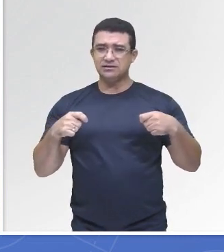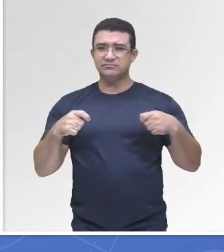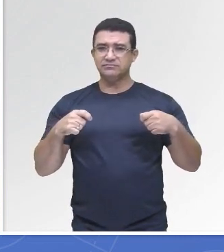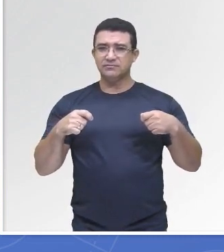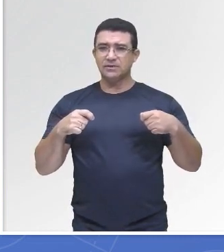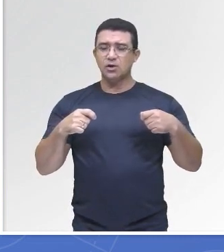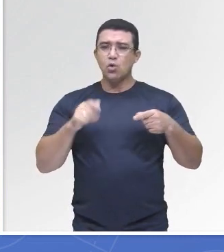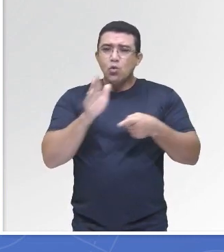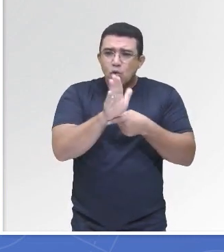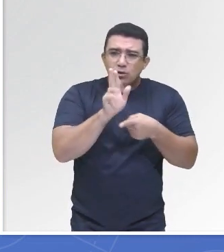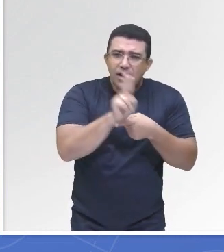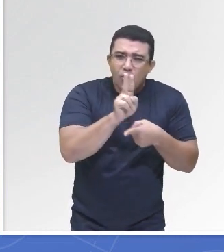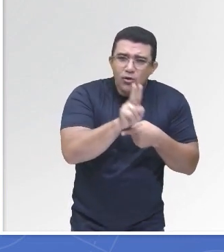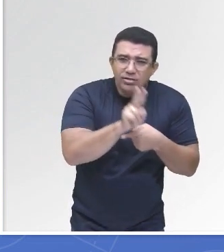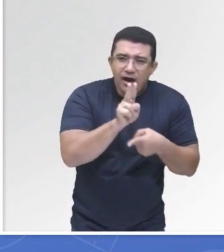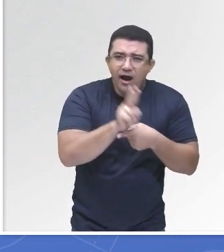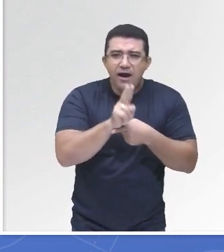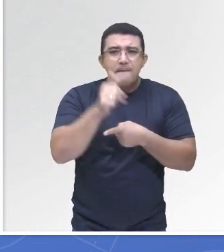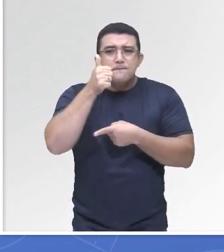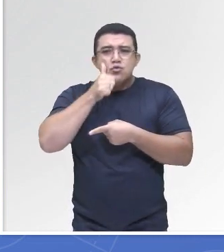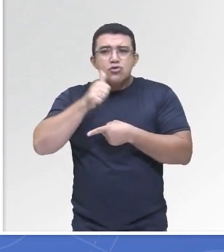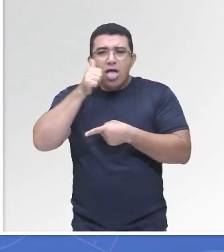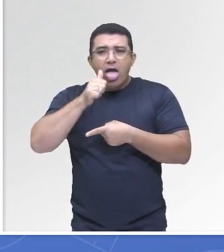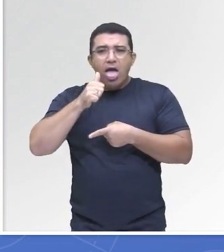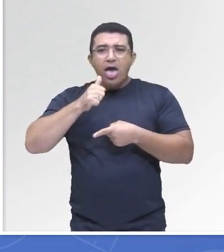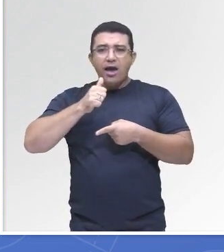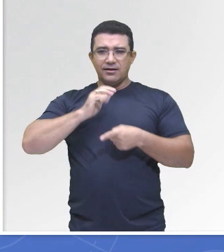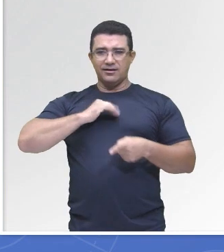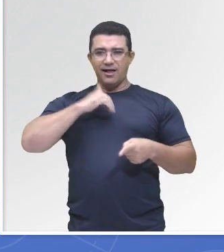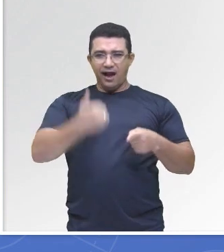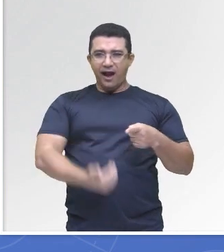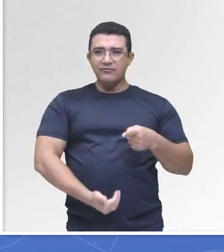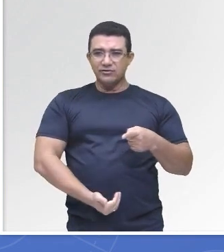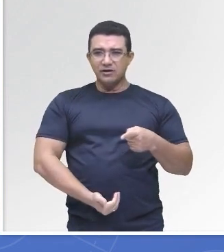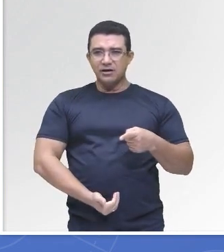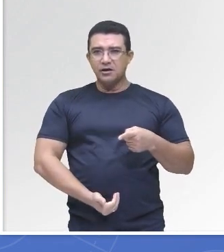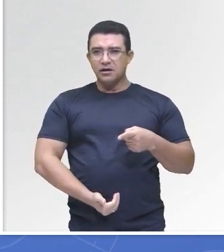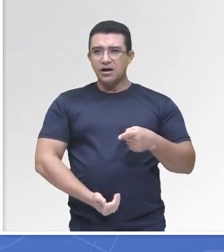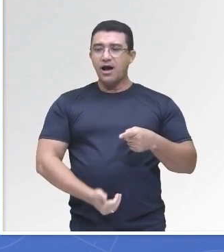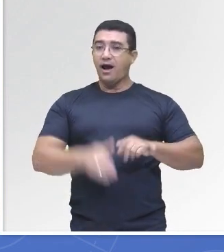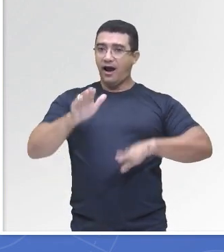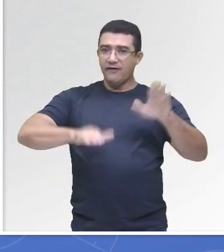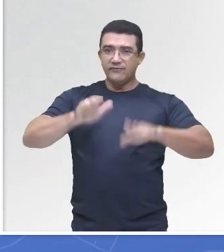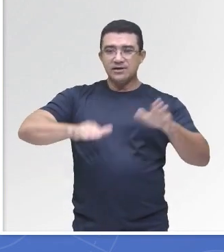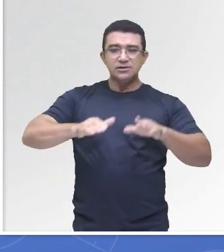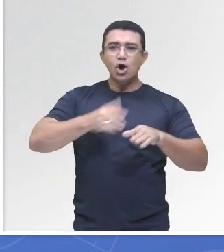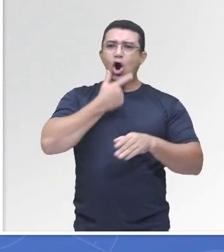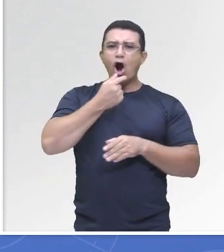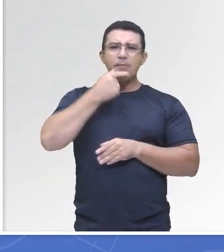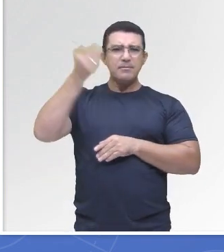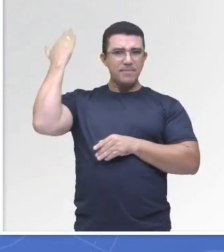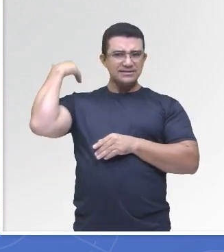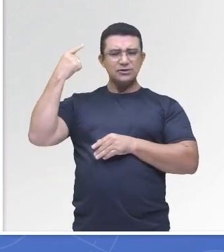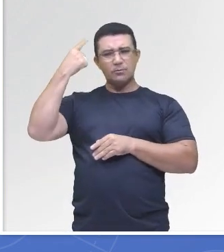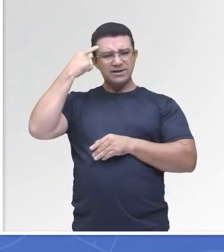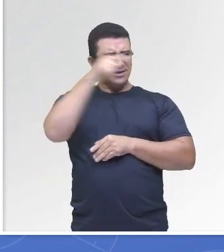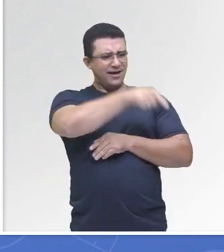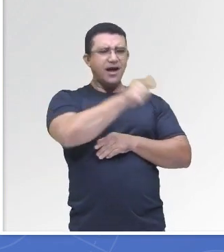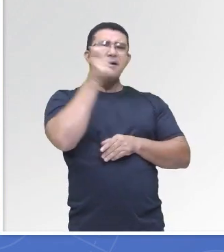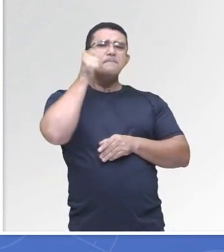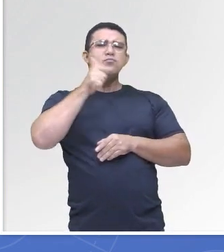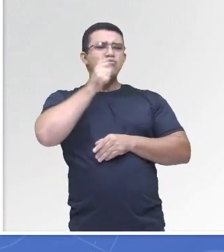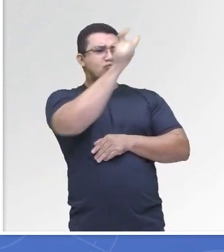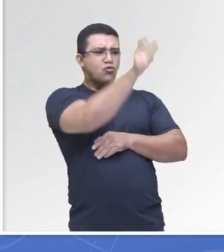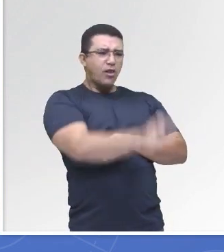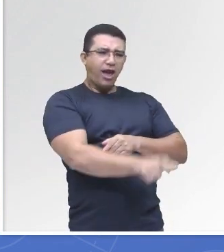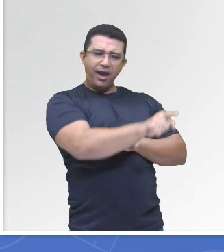né, de gravidez das mulheres. Então, eles acreditavam que as mulheres eram seres mágicos, que de tempos em tempos, né,